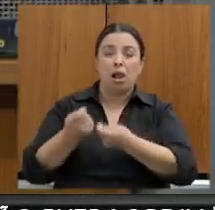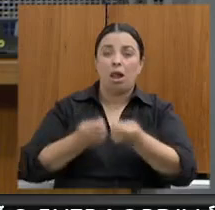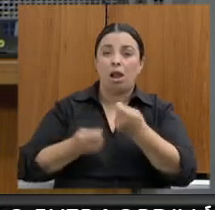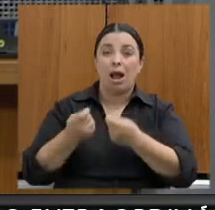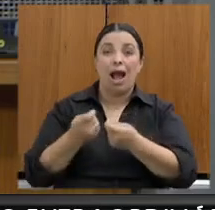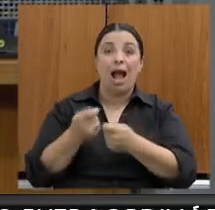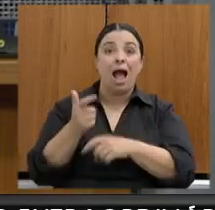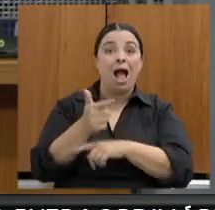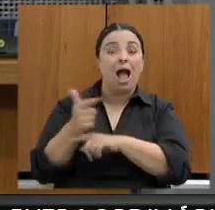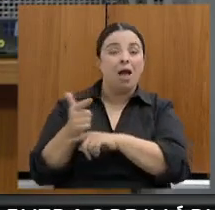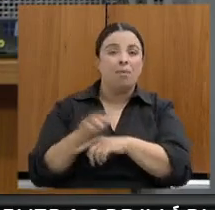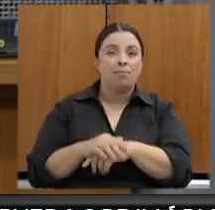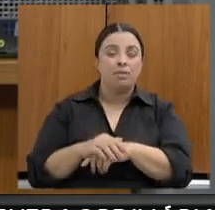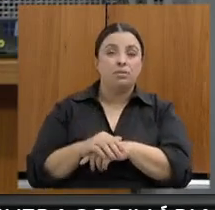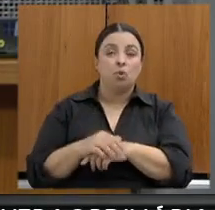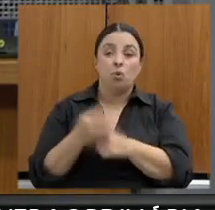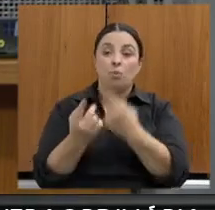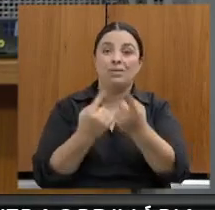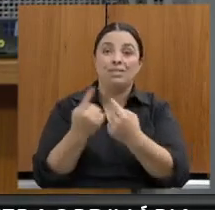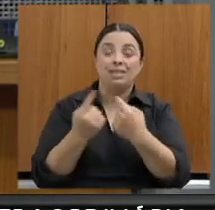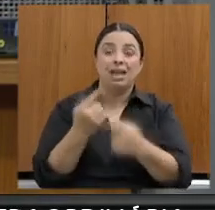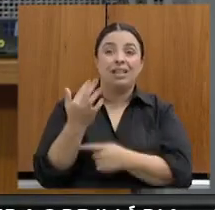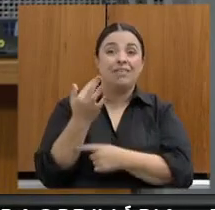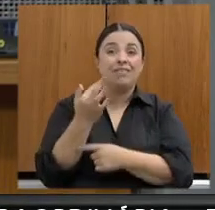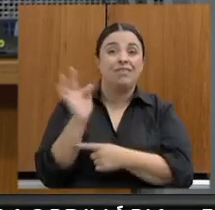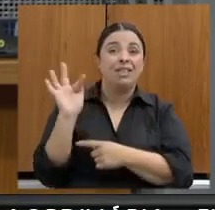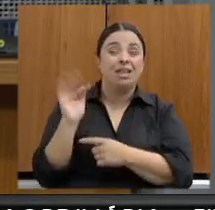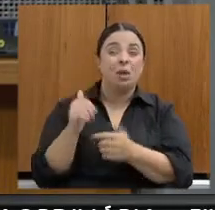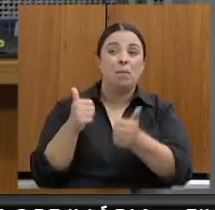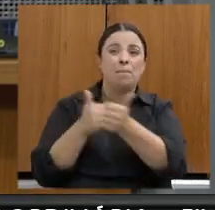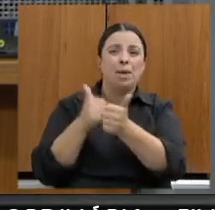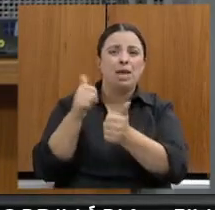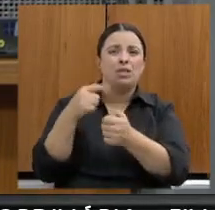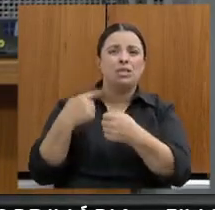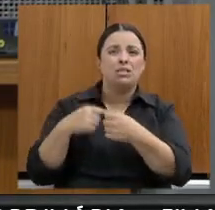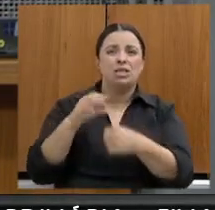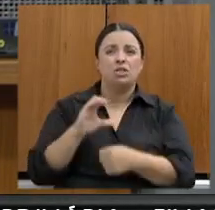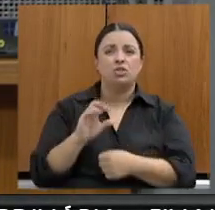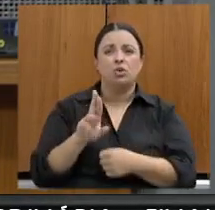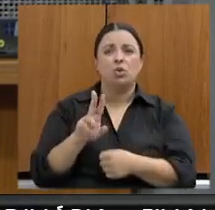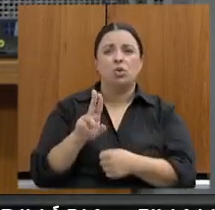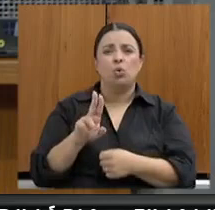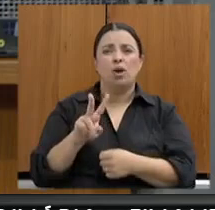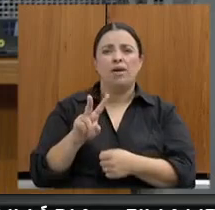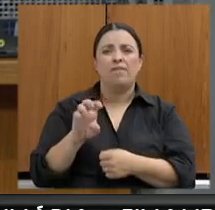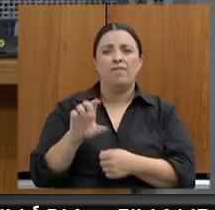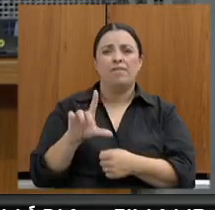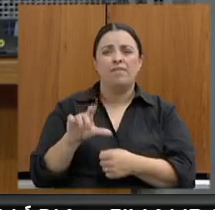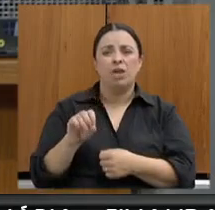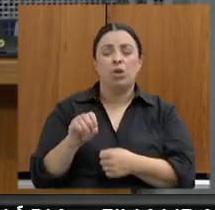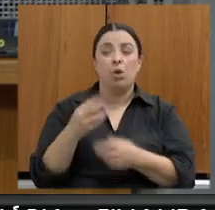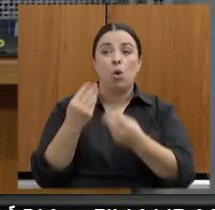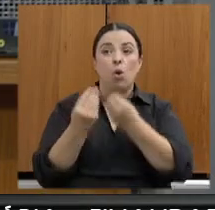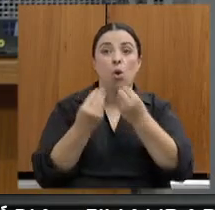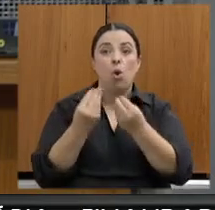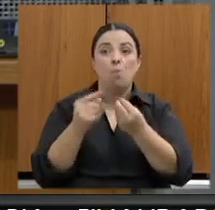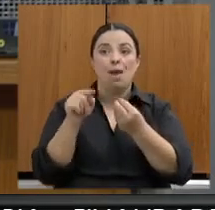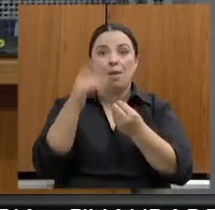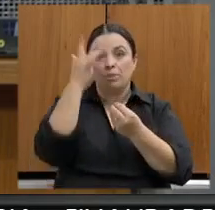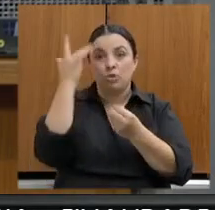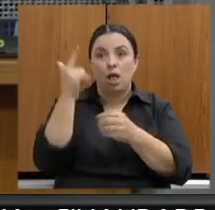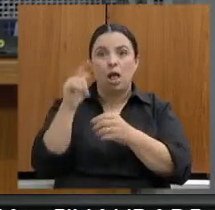uma estrada Federal Imaginem Como como que essas armas são utilizadas contra os nossos